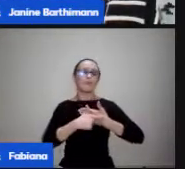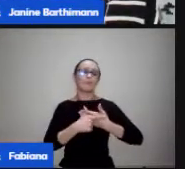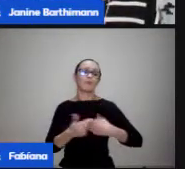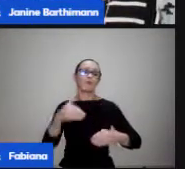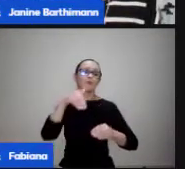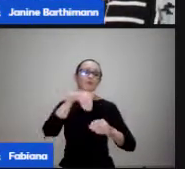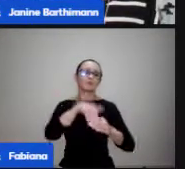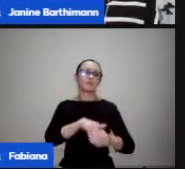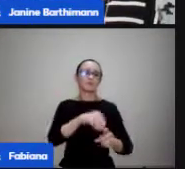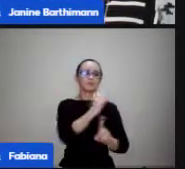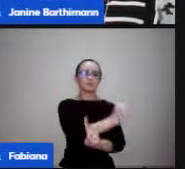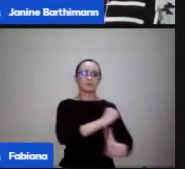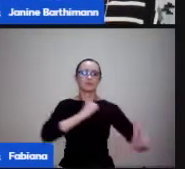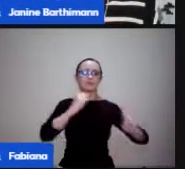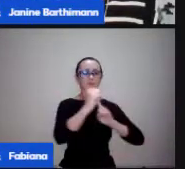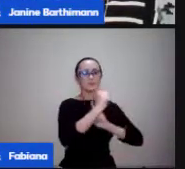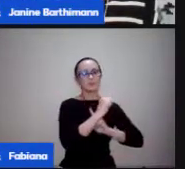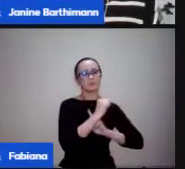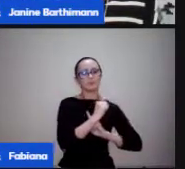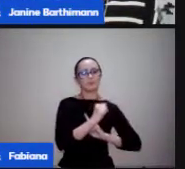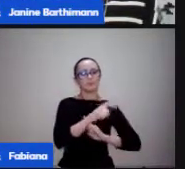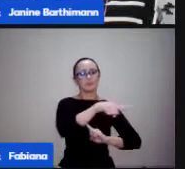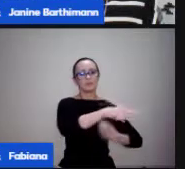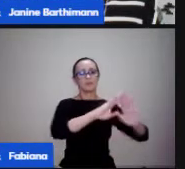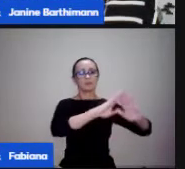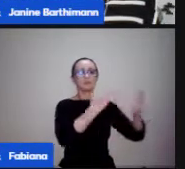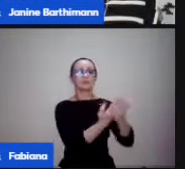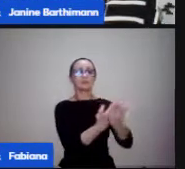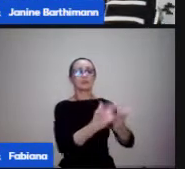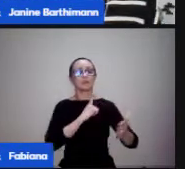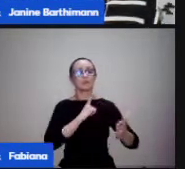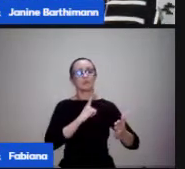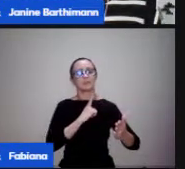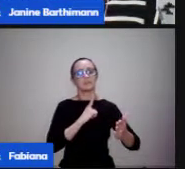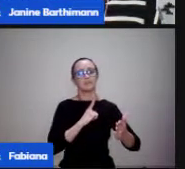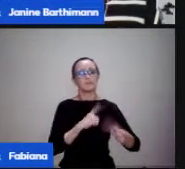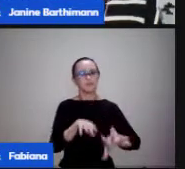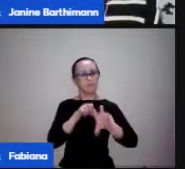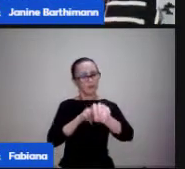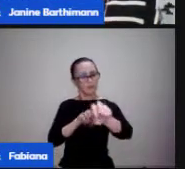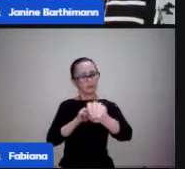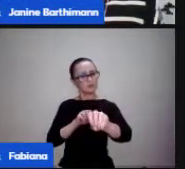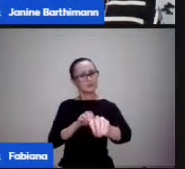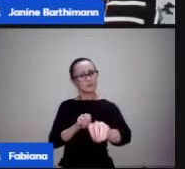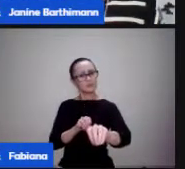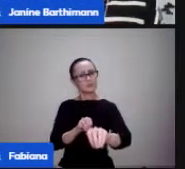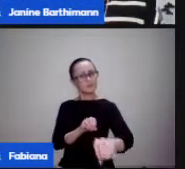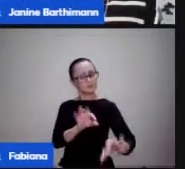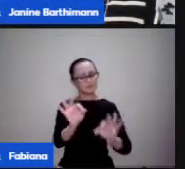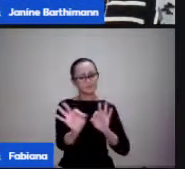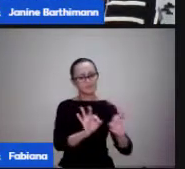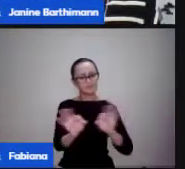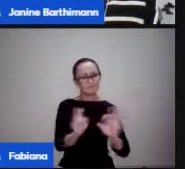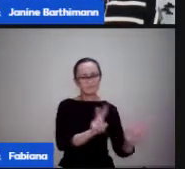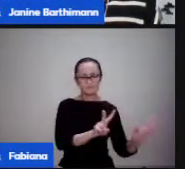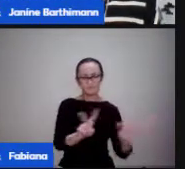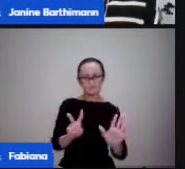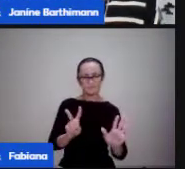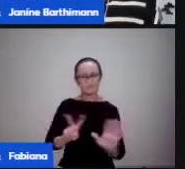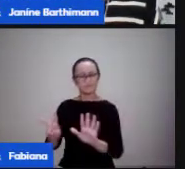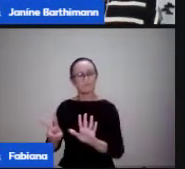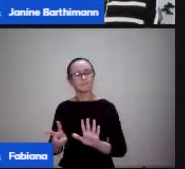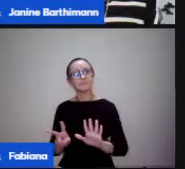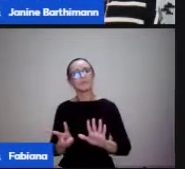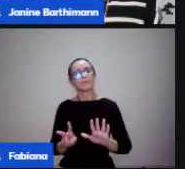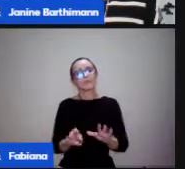desempenha, sobretudo hoje, né, e o ensino escalonado enquanto uma modalidade que